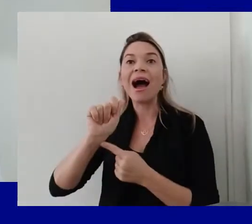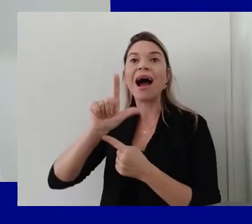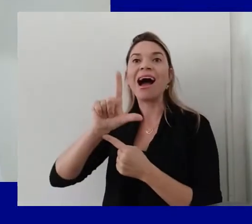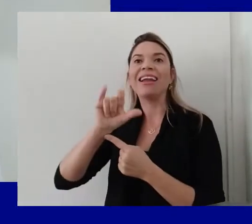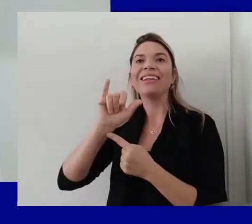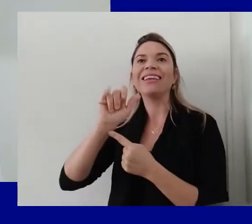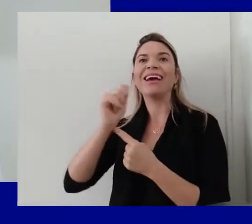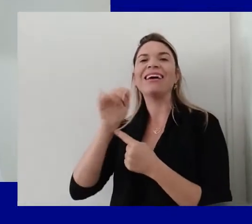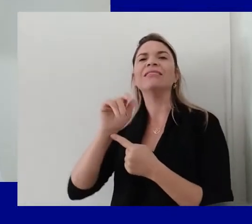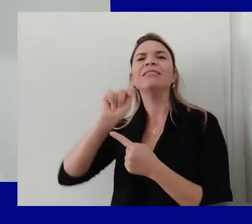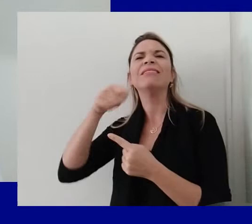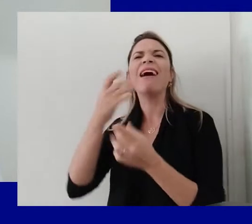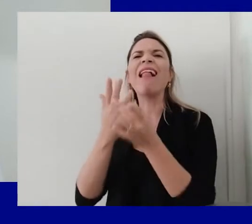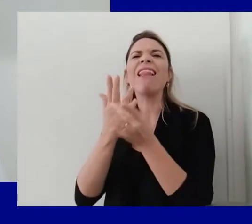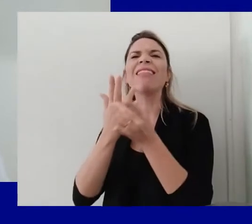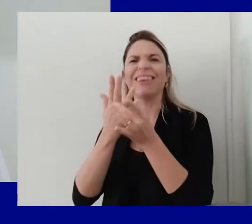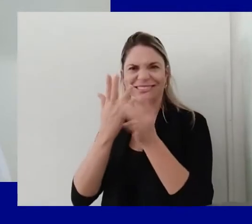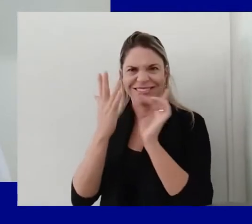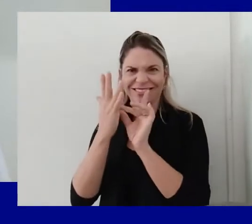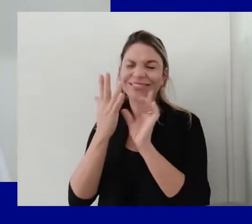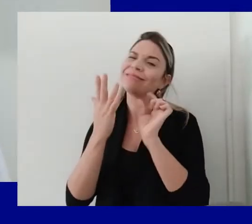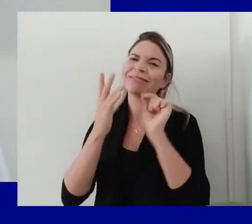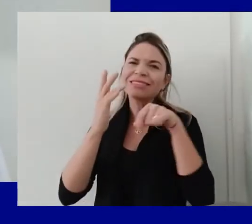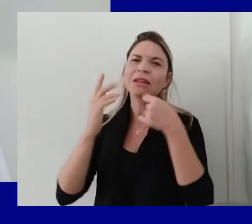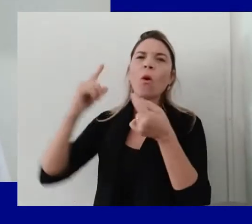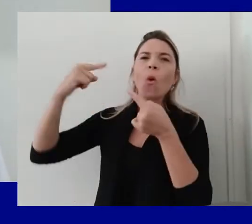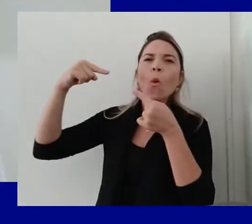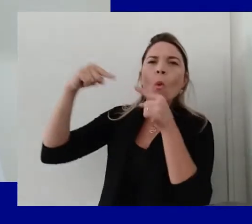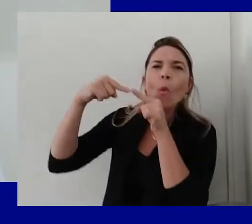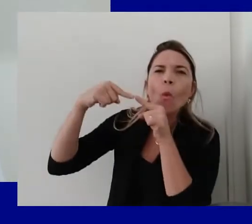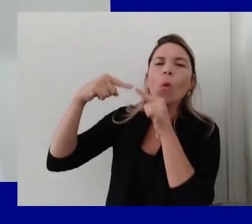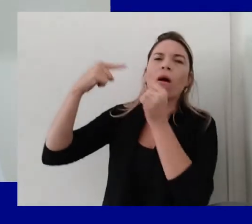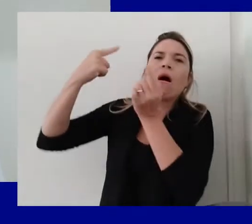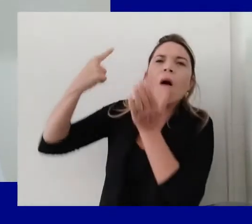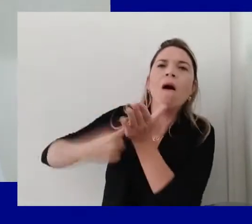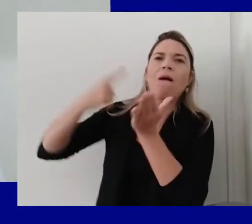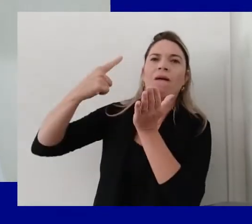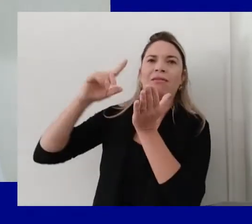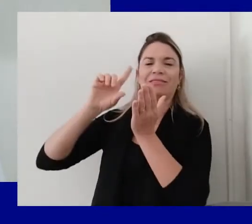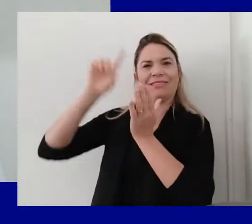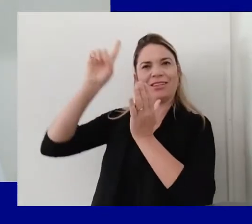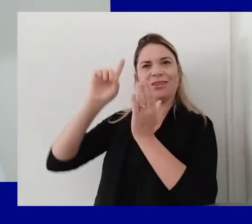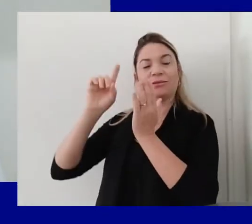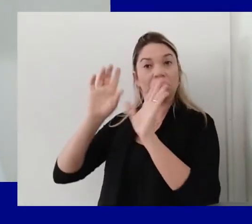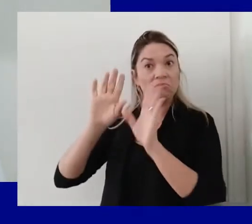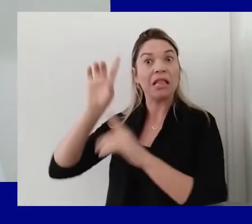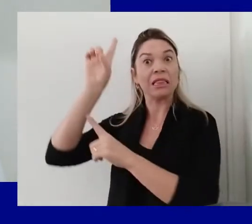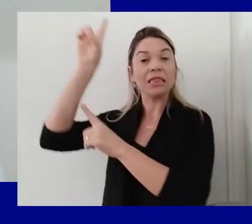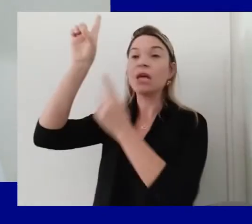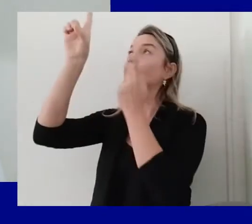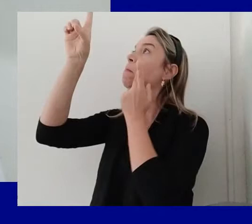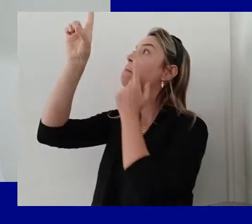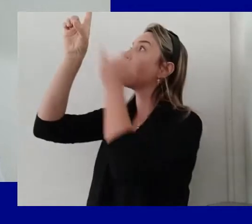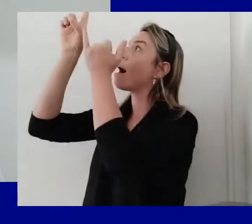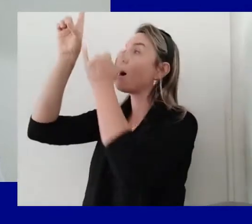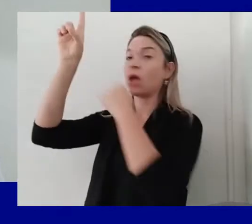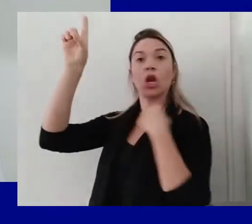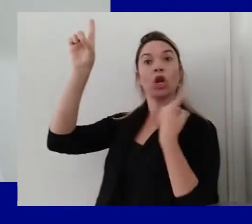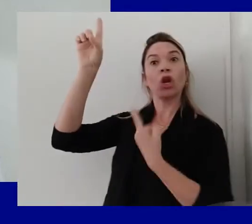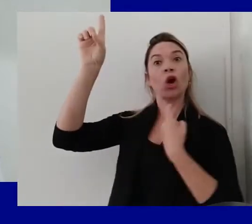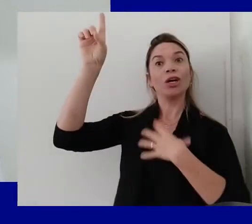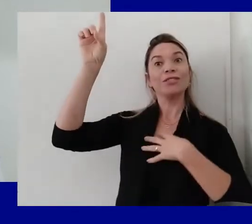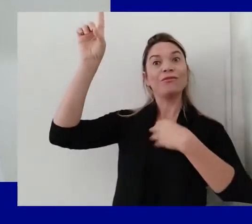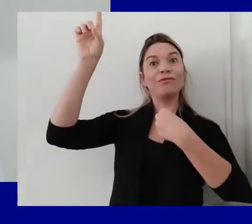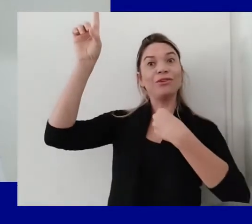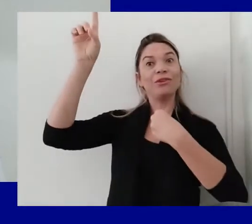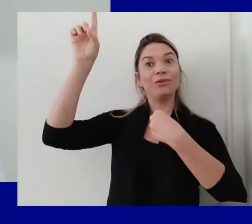Deus. Nesta aliança, Deus é Pai, nós somos filhos através de Jesus. E podemos então,